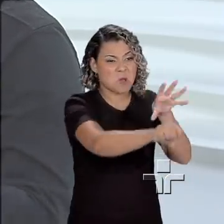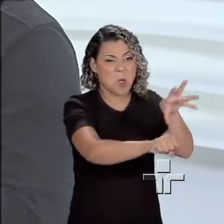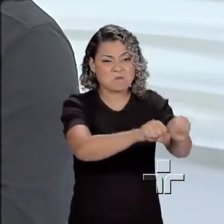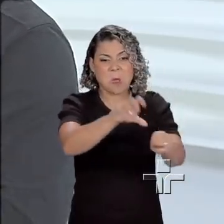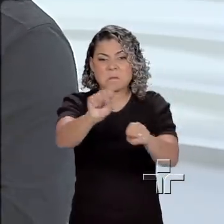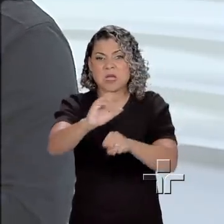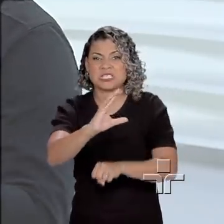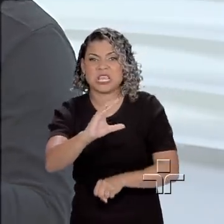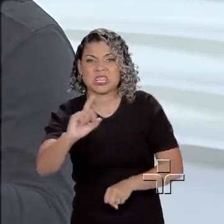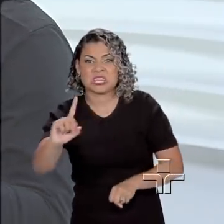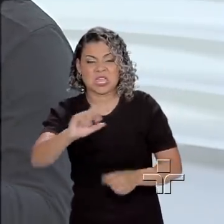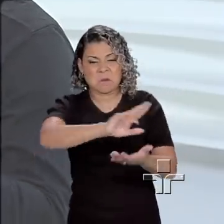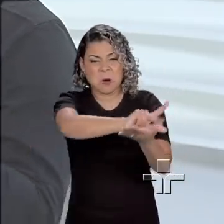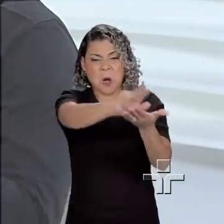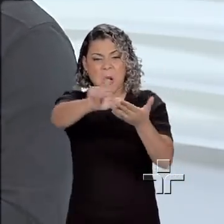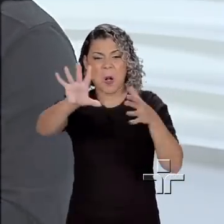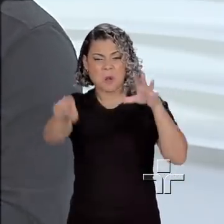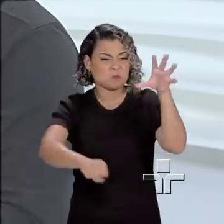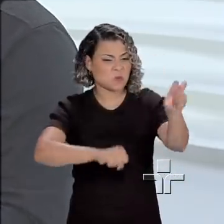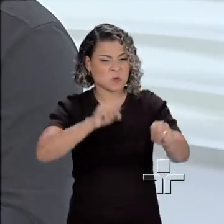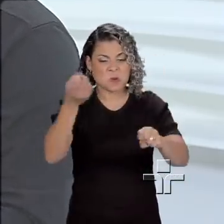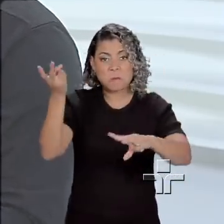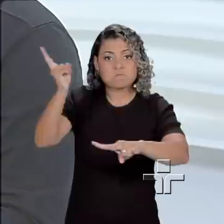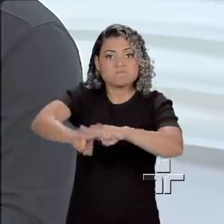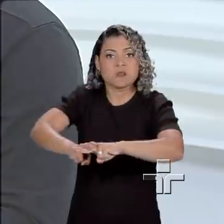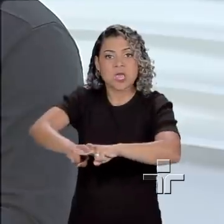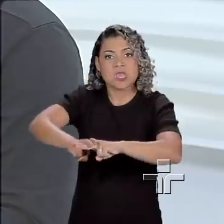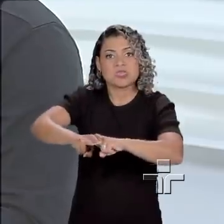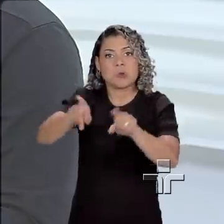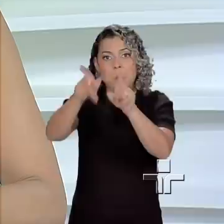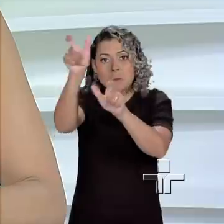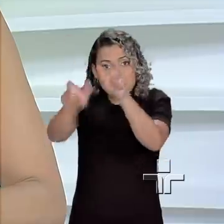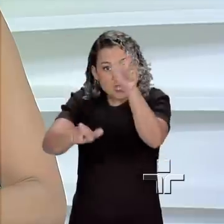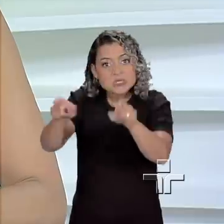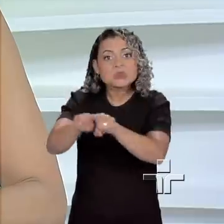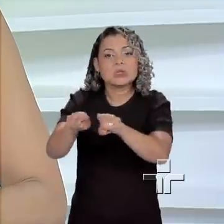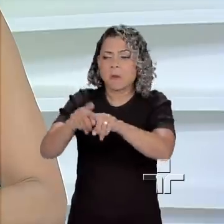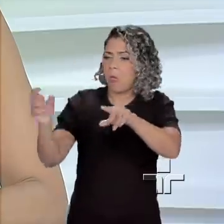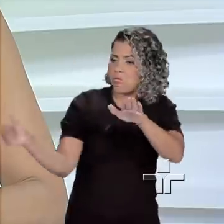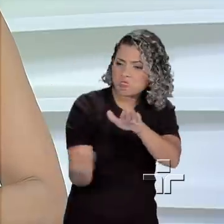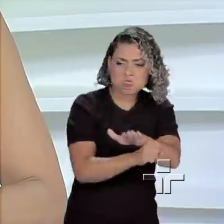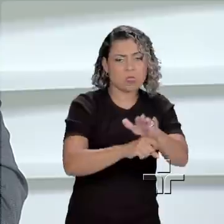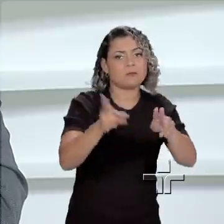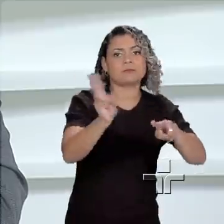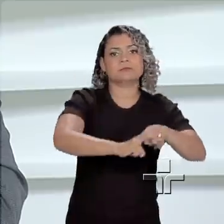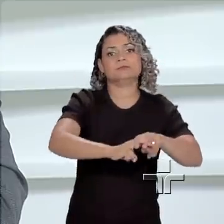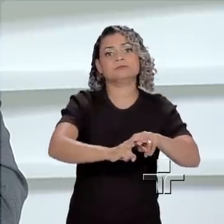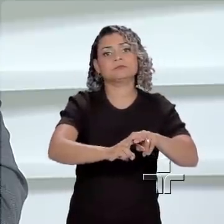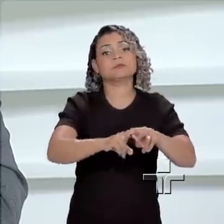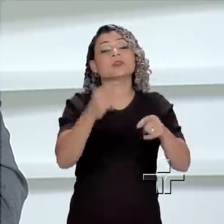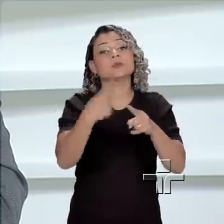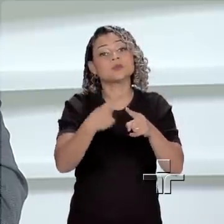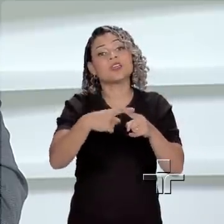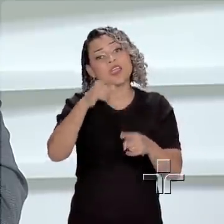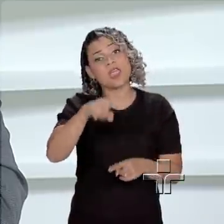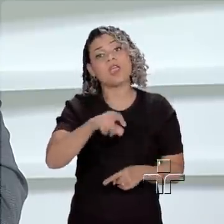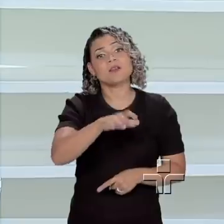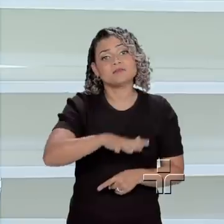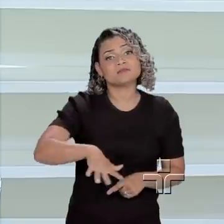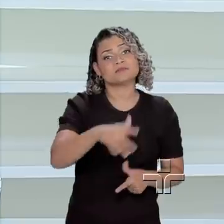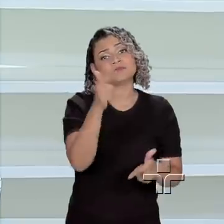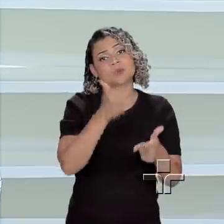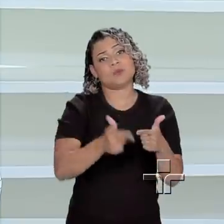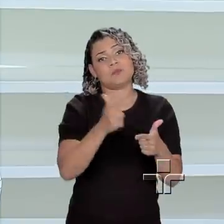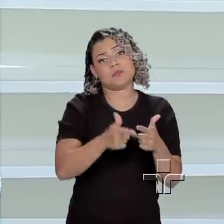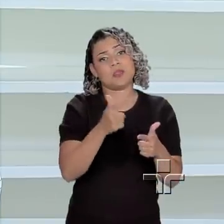prenderam um monte de gente envolvida nesse tipo de atividade que talvez seja a mais baixa da